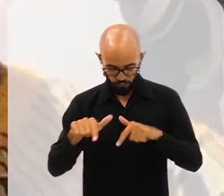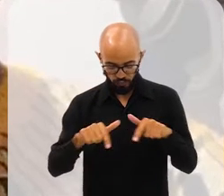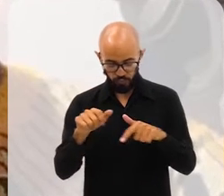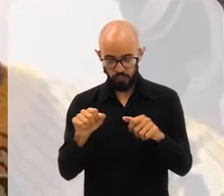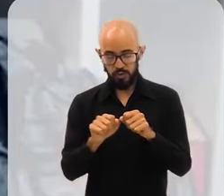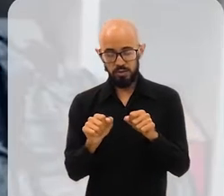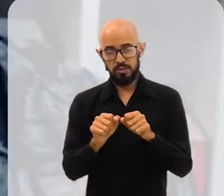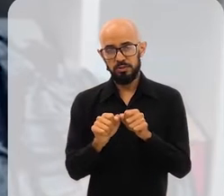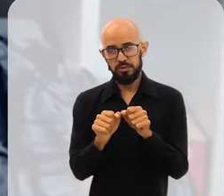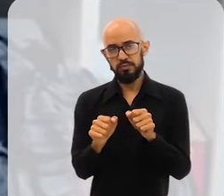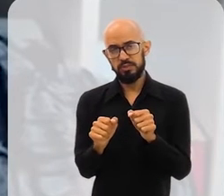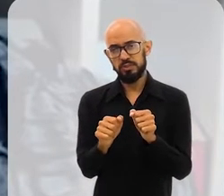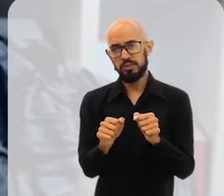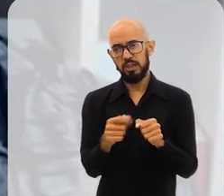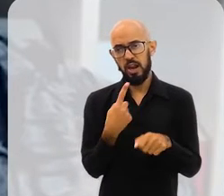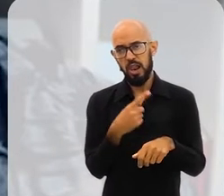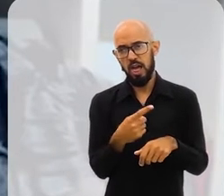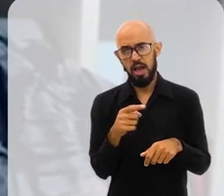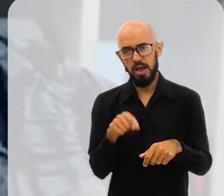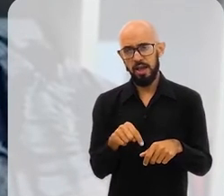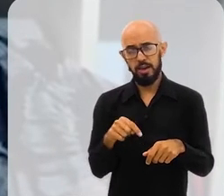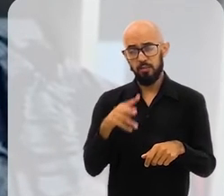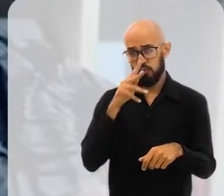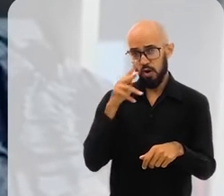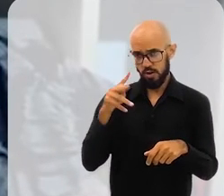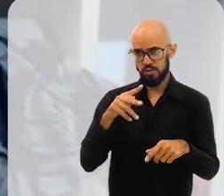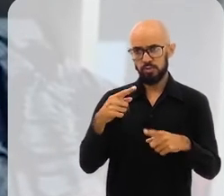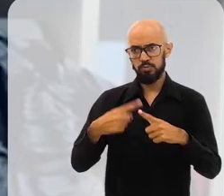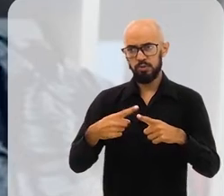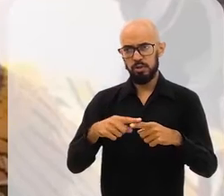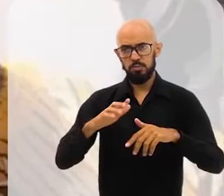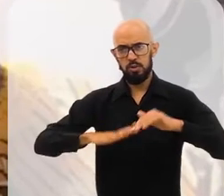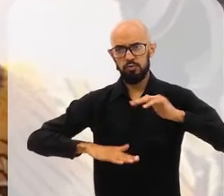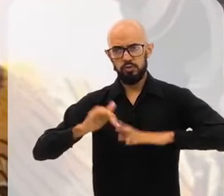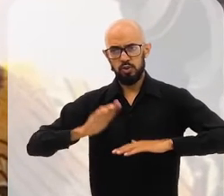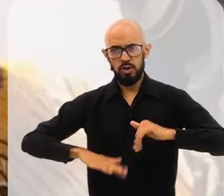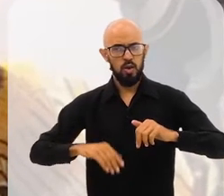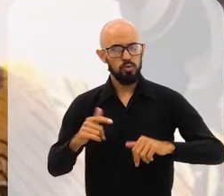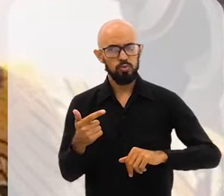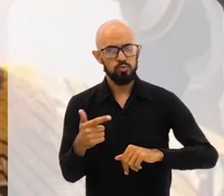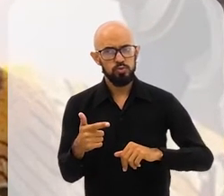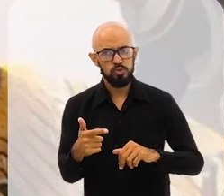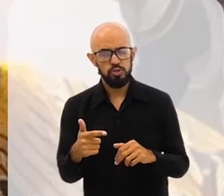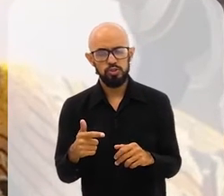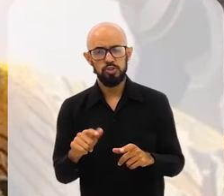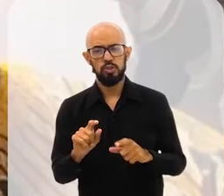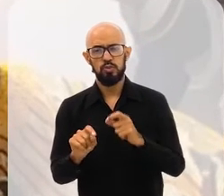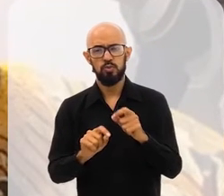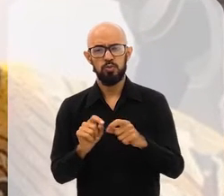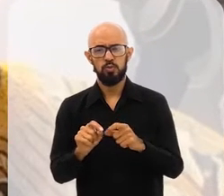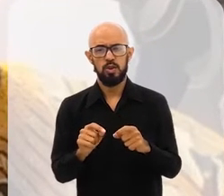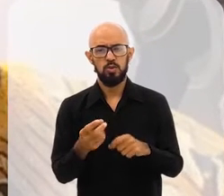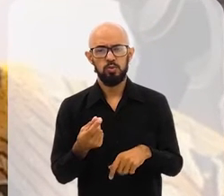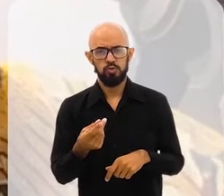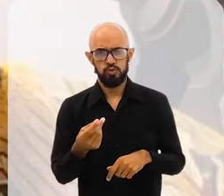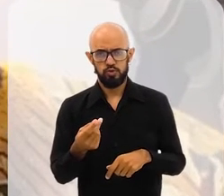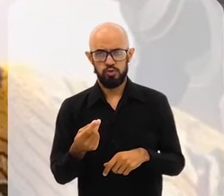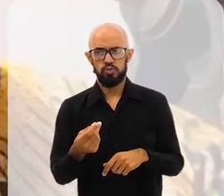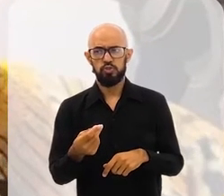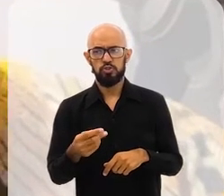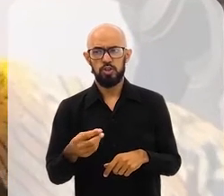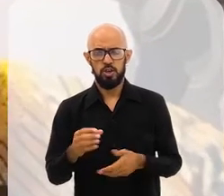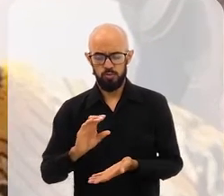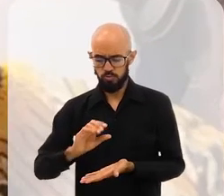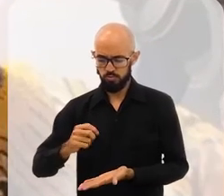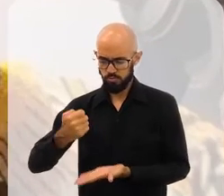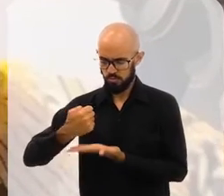que a gente se envolver ela era muito intenso porque era um processo profissional mesmo né porque não tinha uma grana